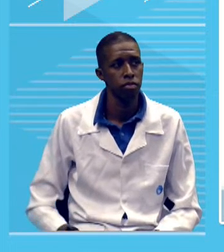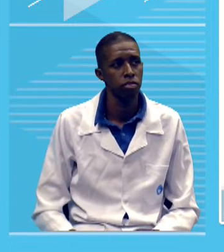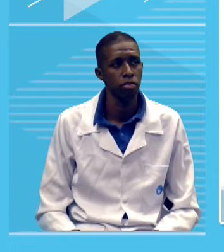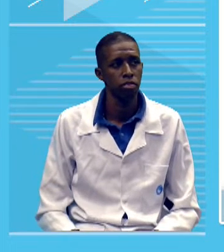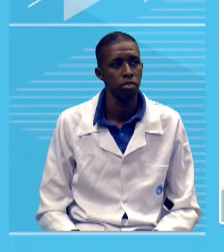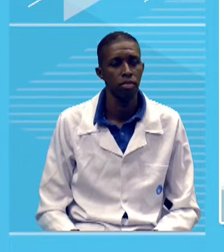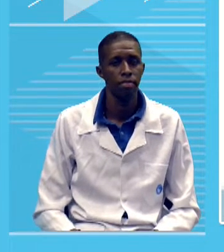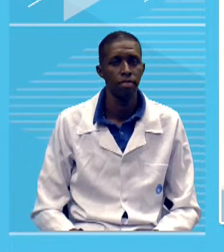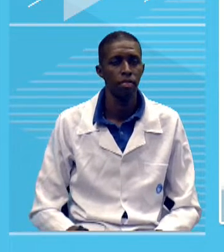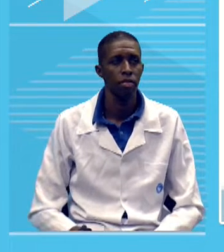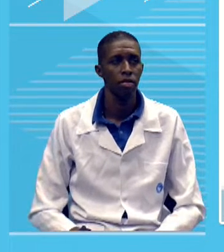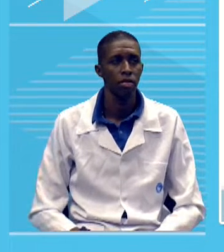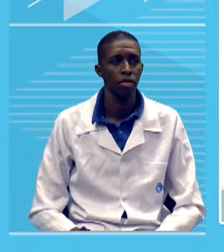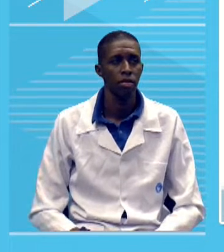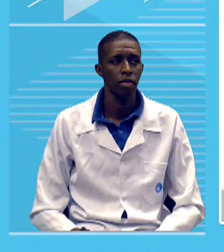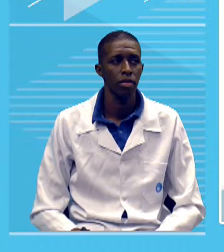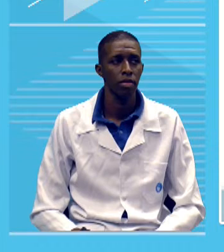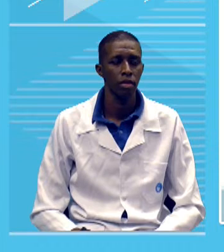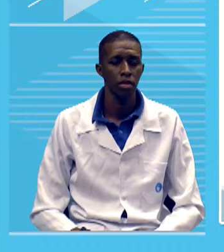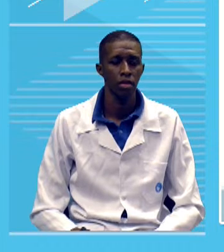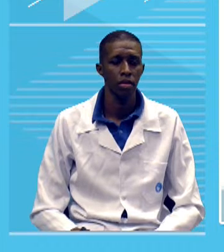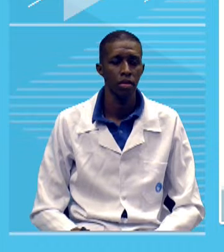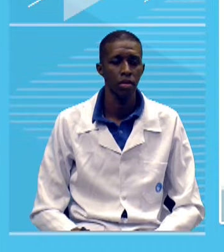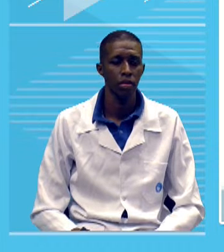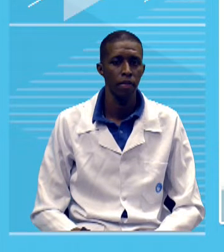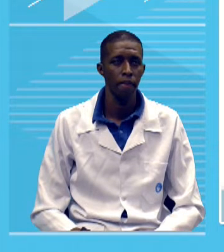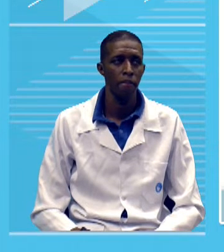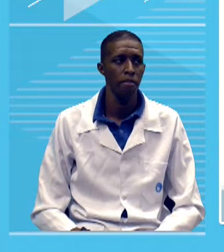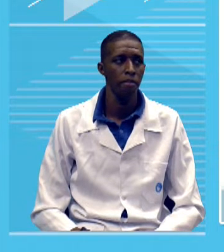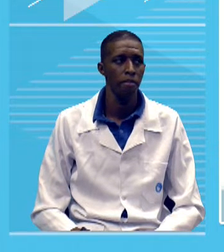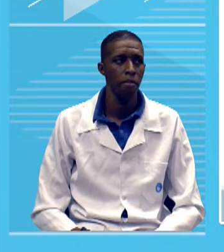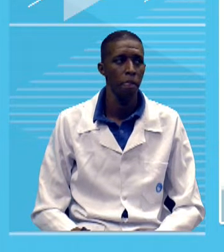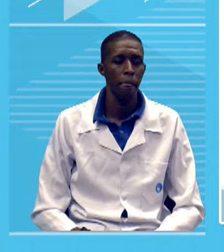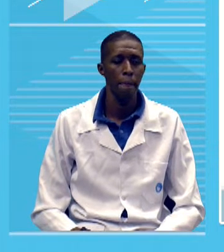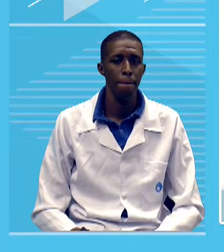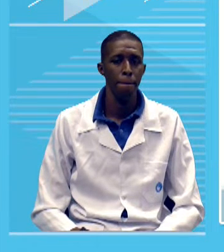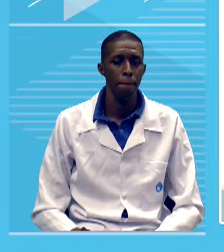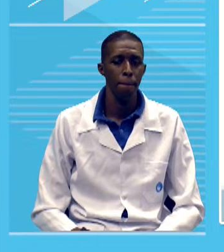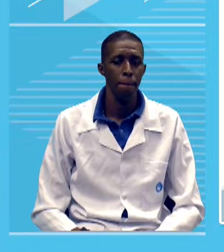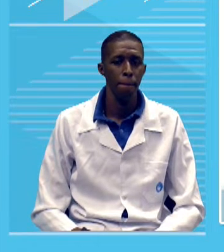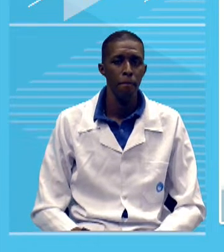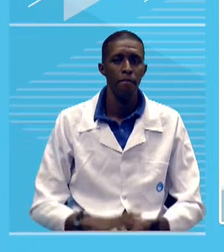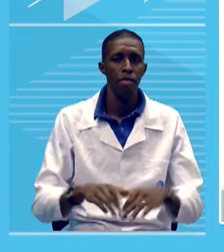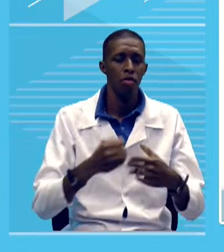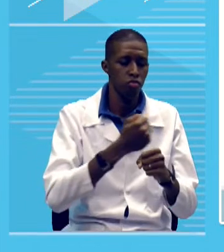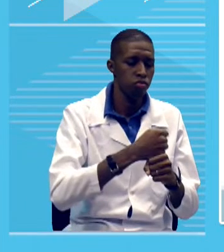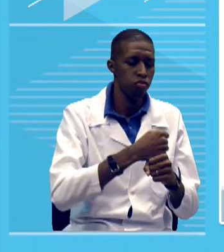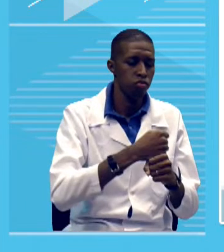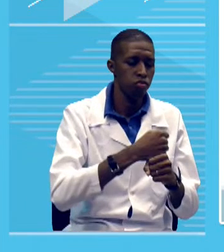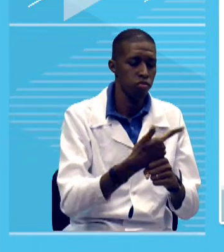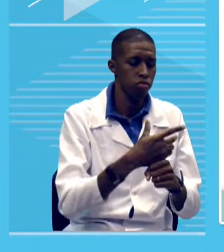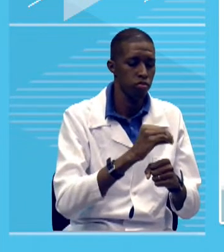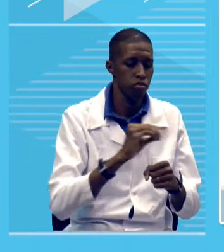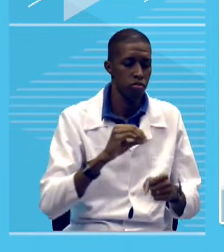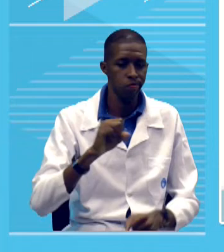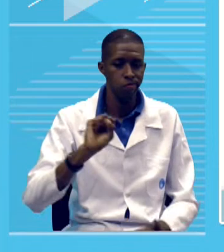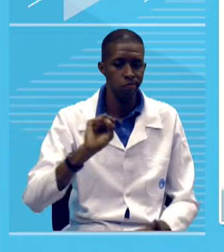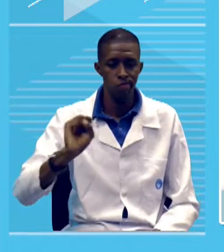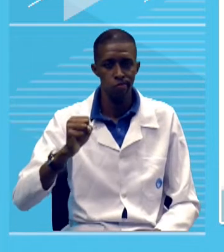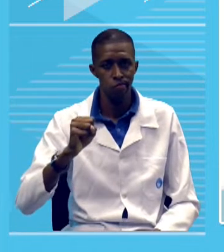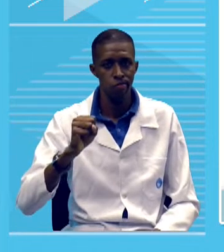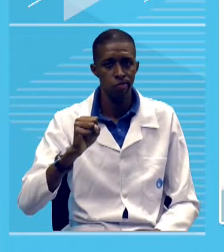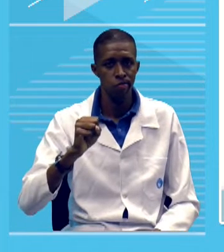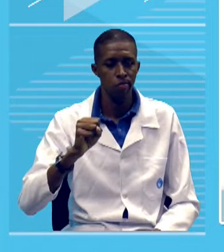sabe o que é penumbra não conhecia programa das Nações Unidas para o meio ambiente ou em 2008 legal